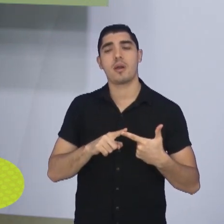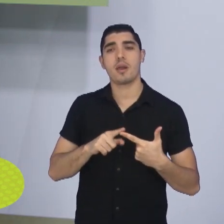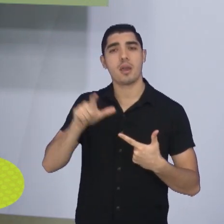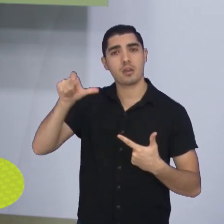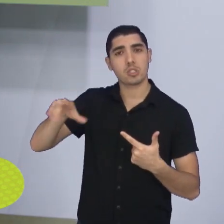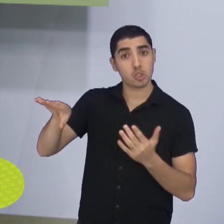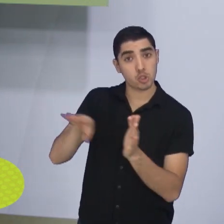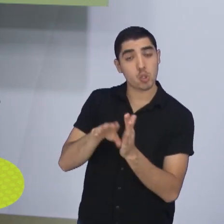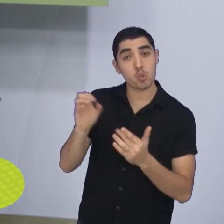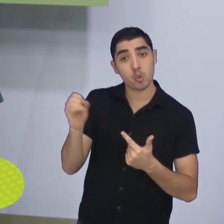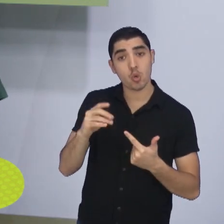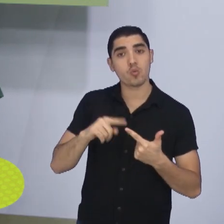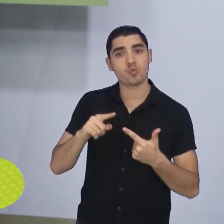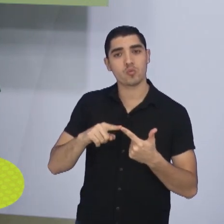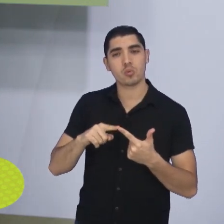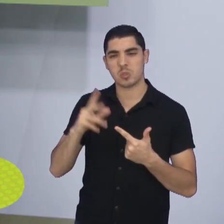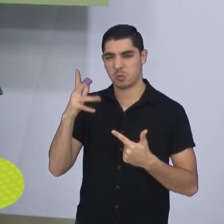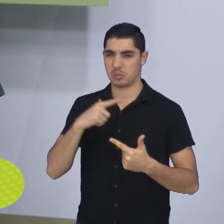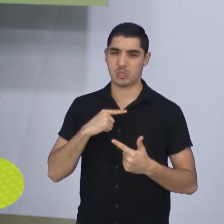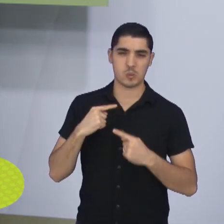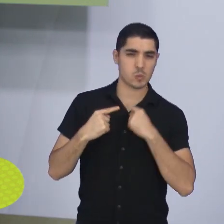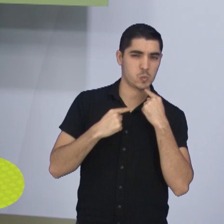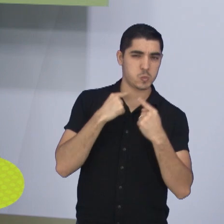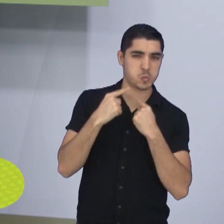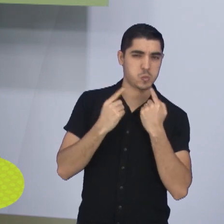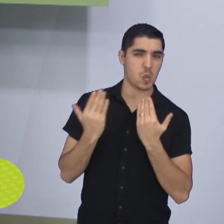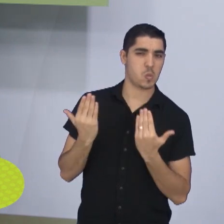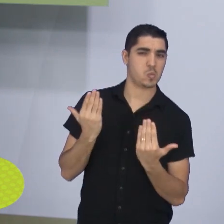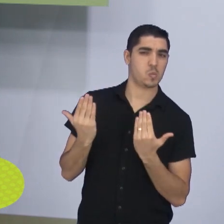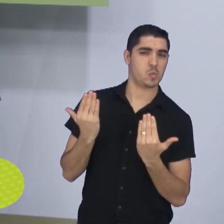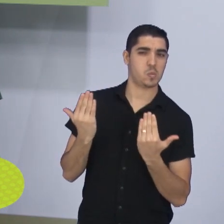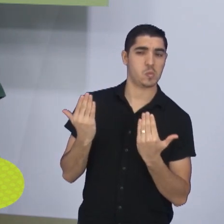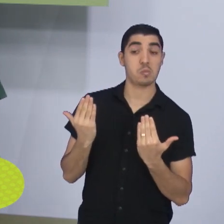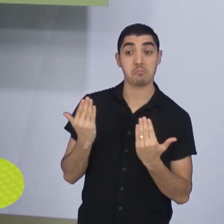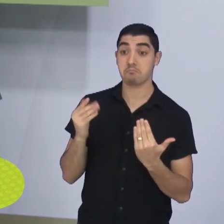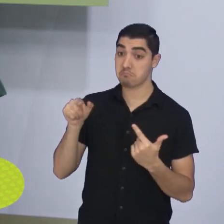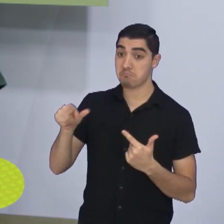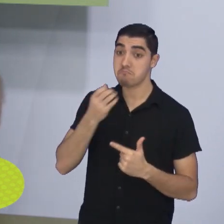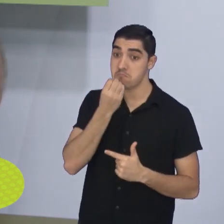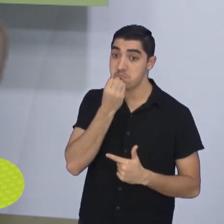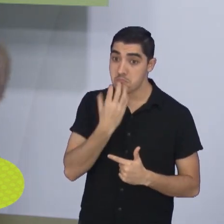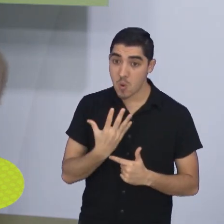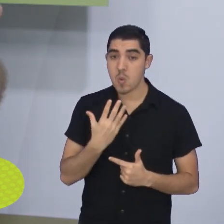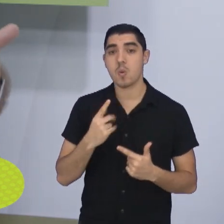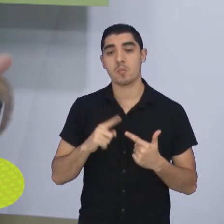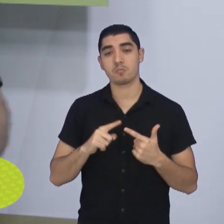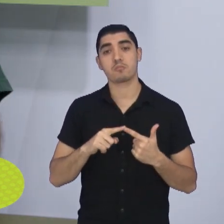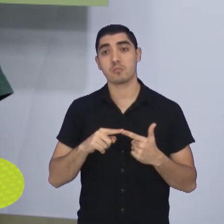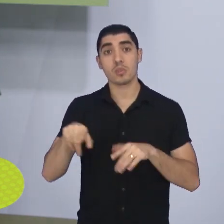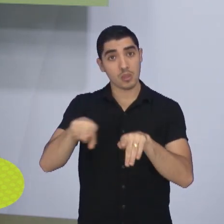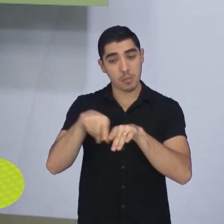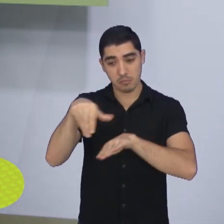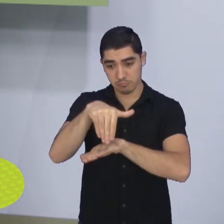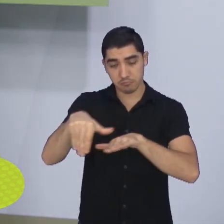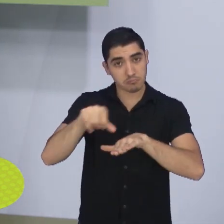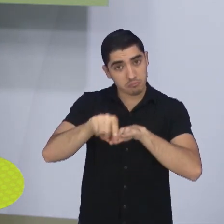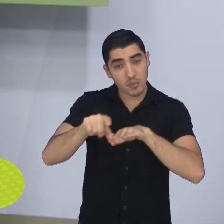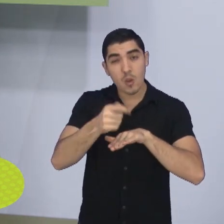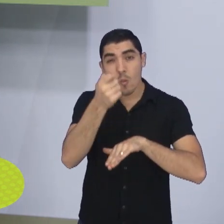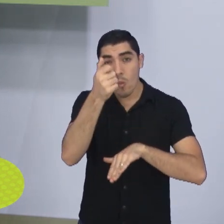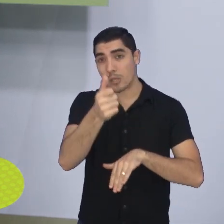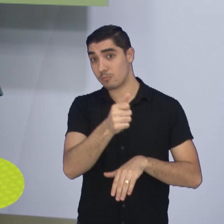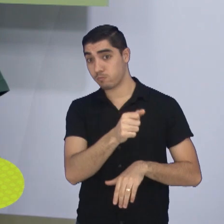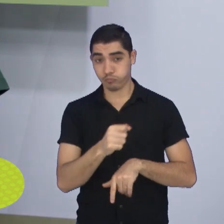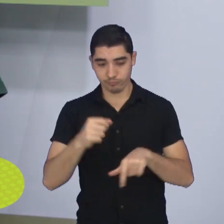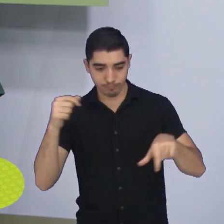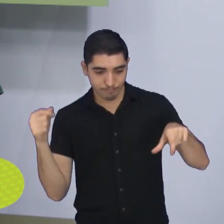chegou, que todo mundo tinha um certo pé atrás, mas parece que foi bem, até foi bem no ataque também, quase fez um gol de